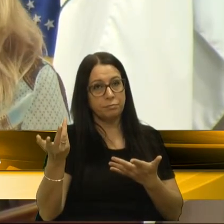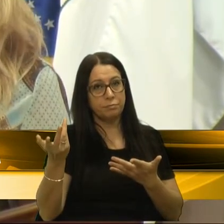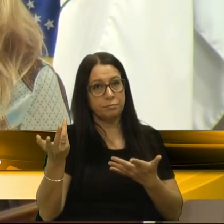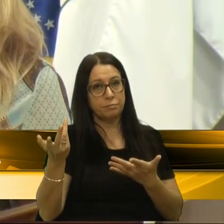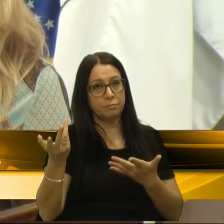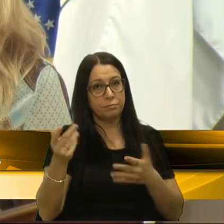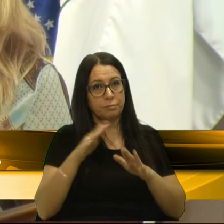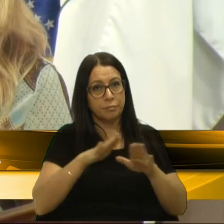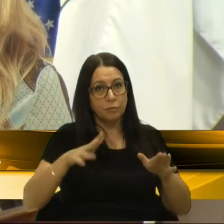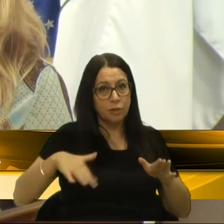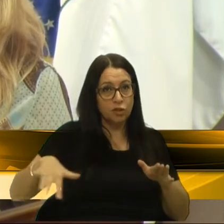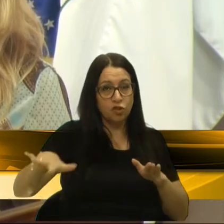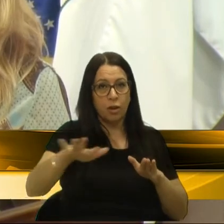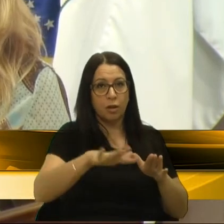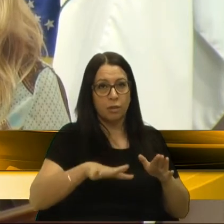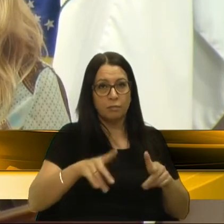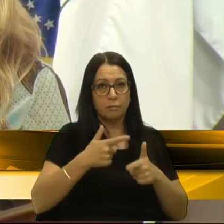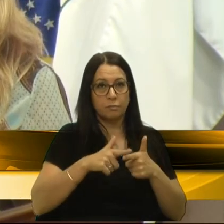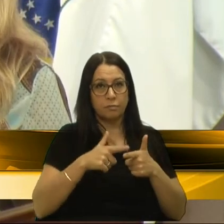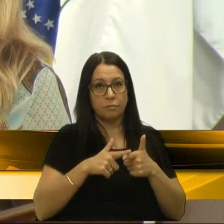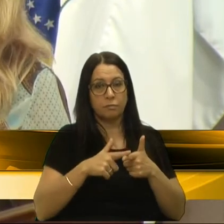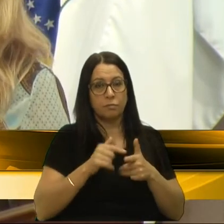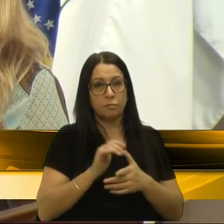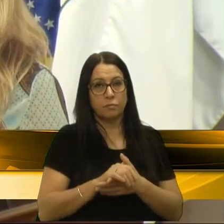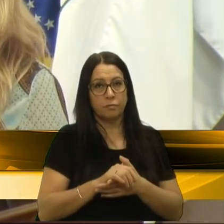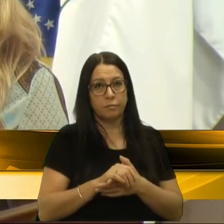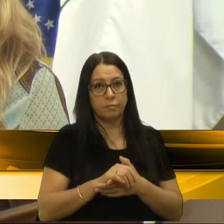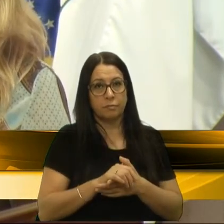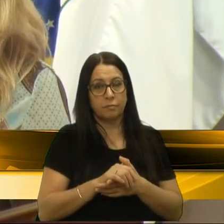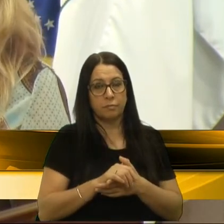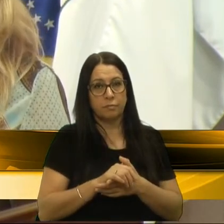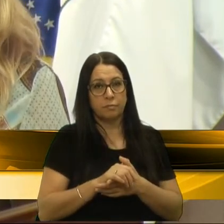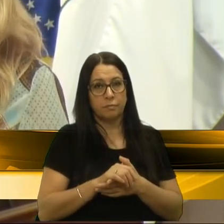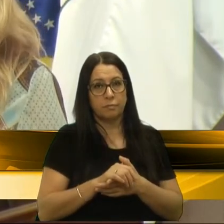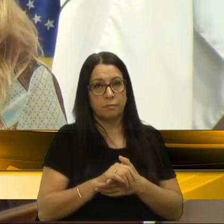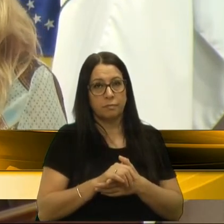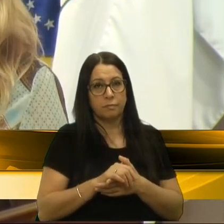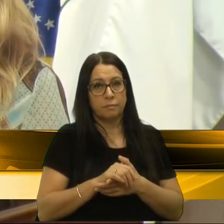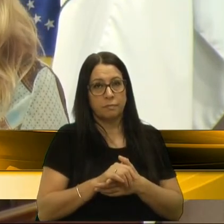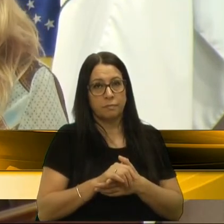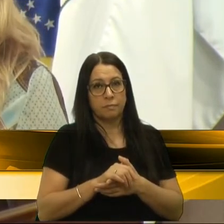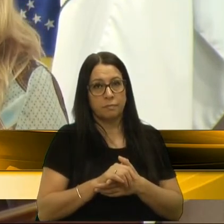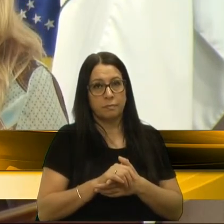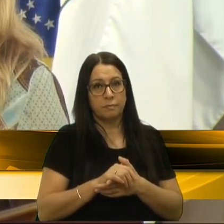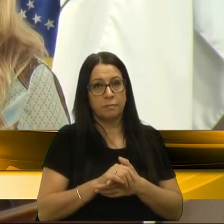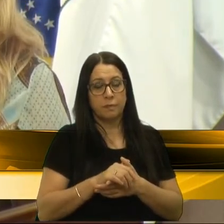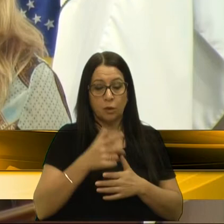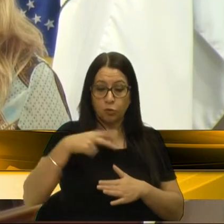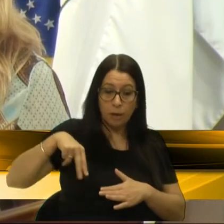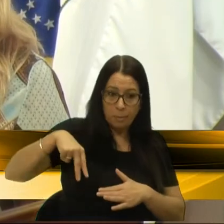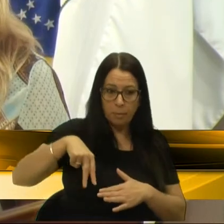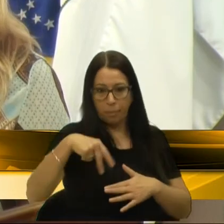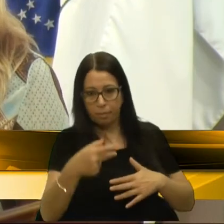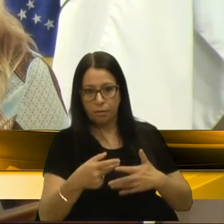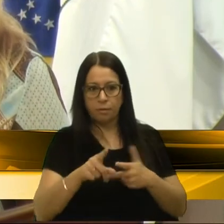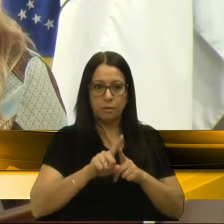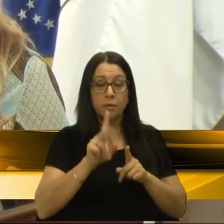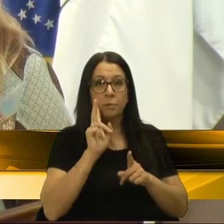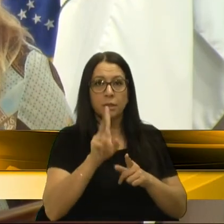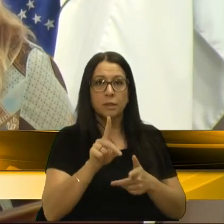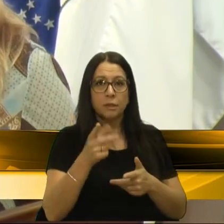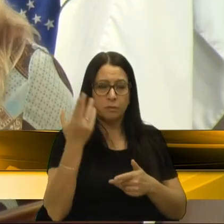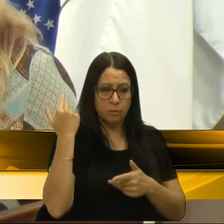nas calçadas em geral que tem problemas, né? Que tem, a gente tropeça, né? Teve uma